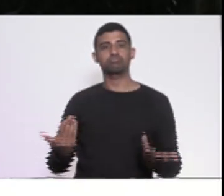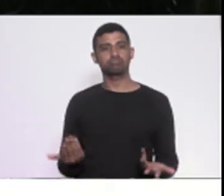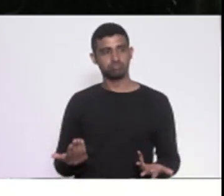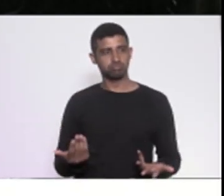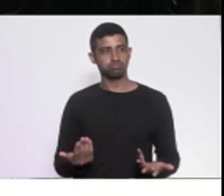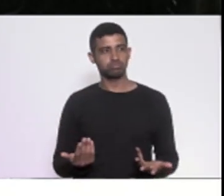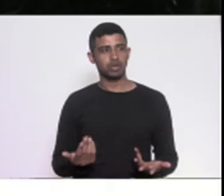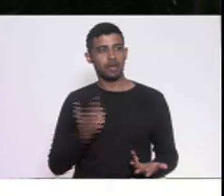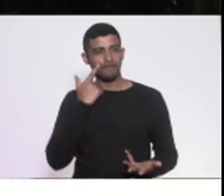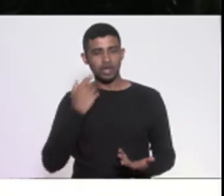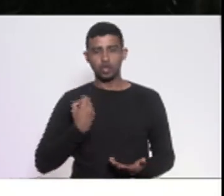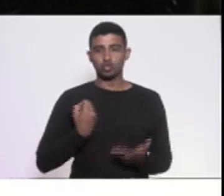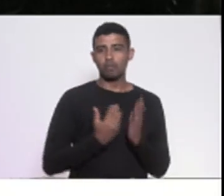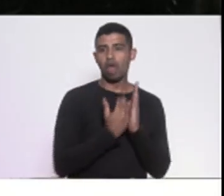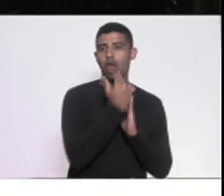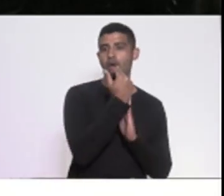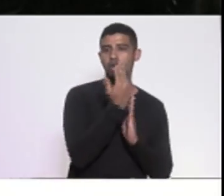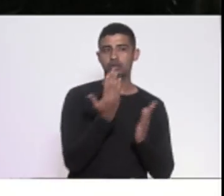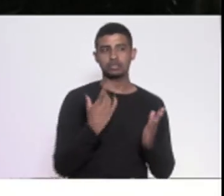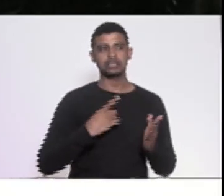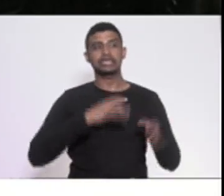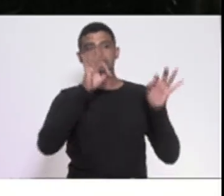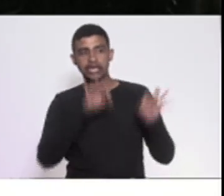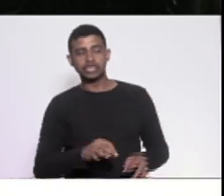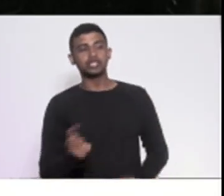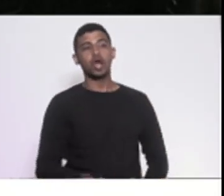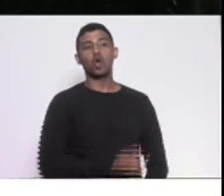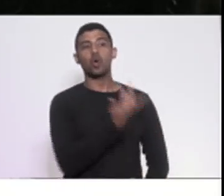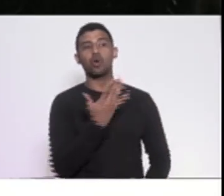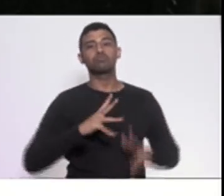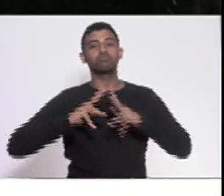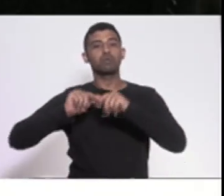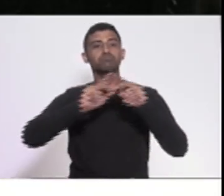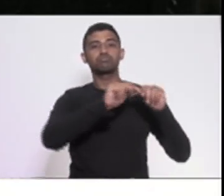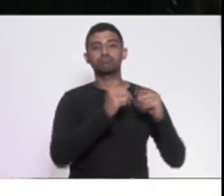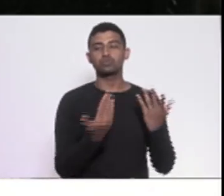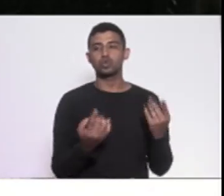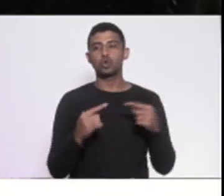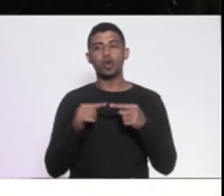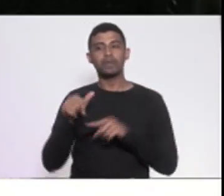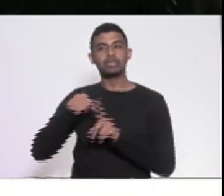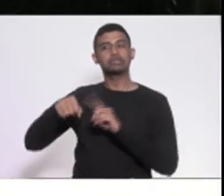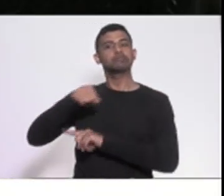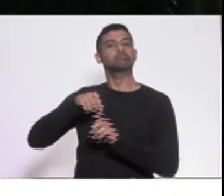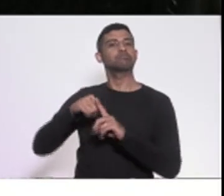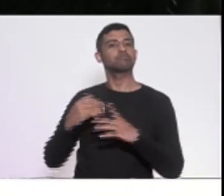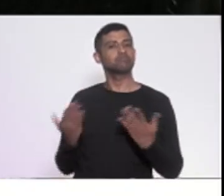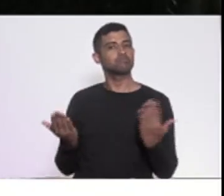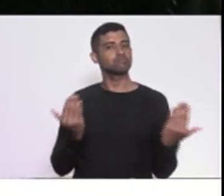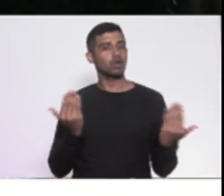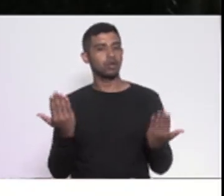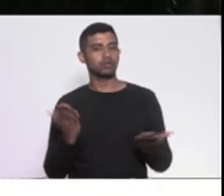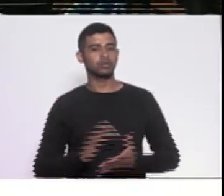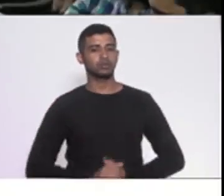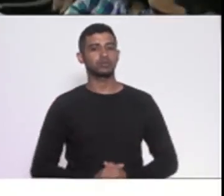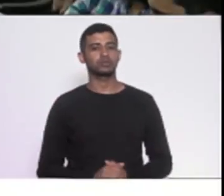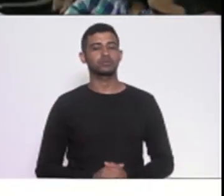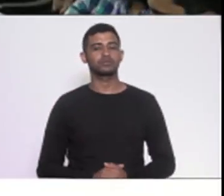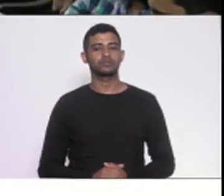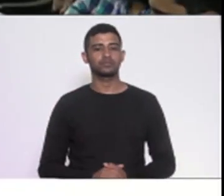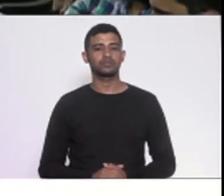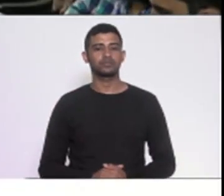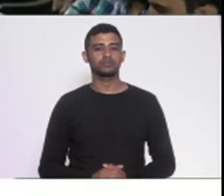aumentou, se confirmou o número de desaparecimentos com o número de feminicídios. E de apoio para as deputadas